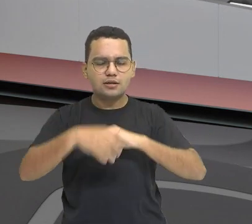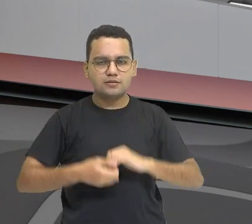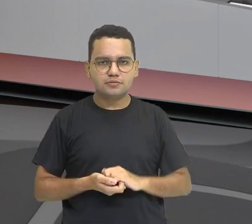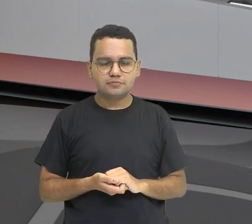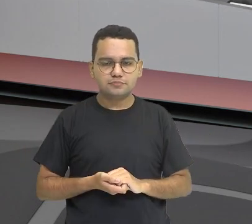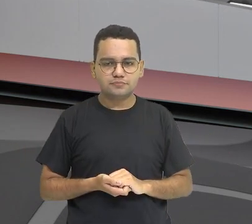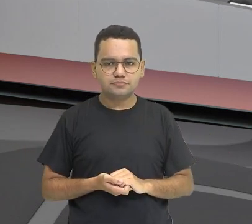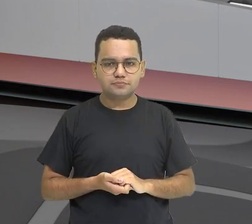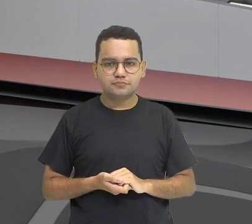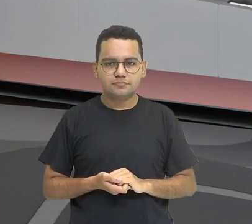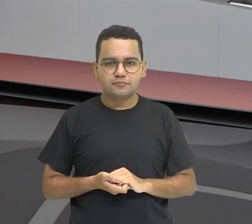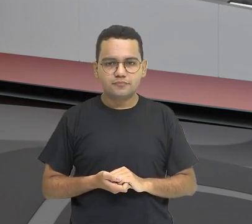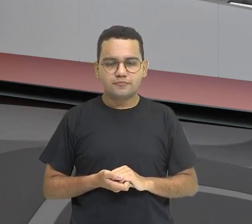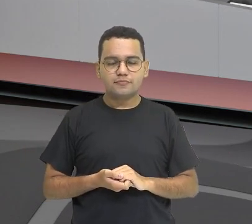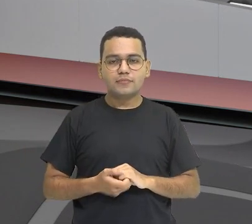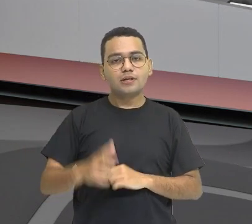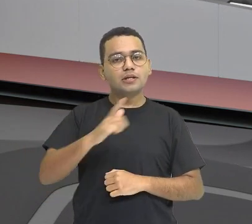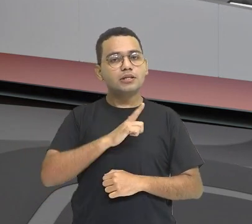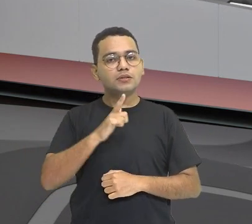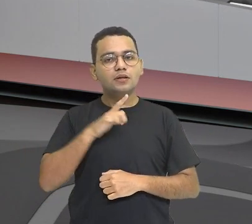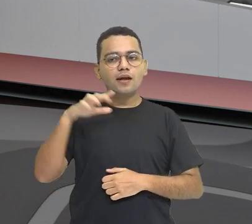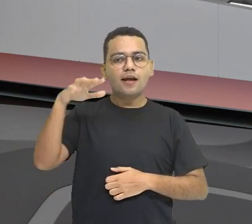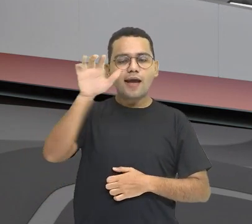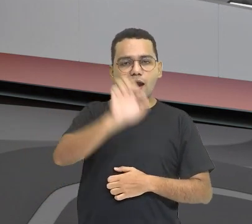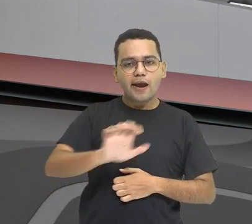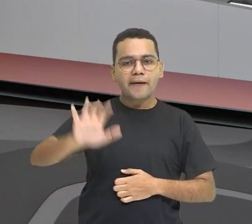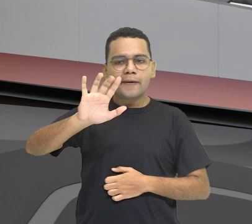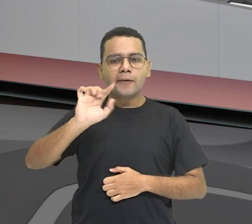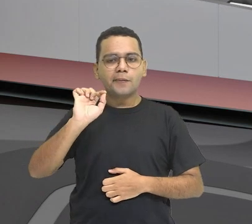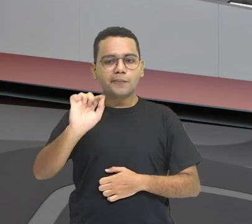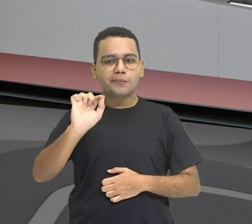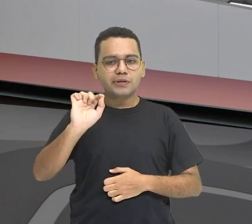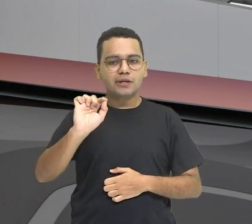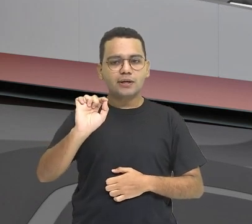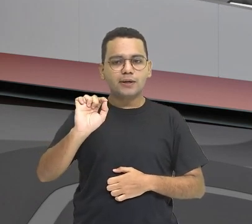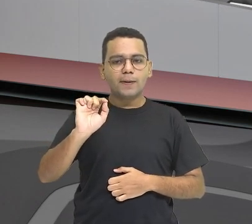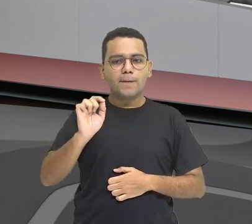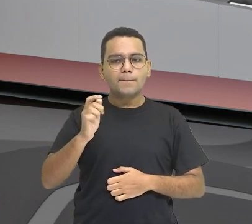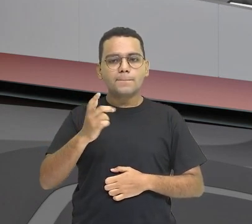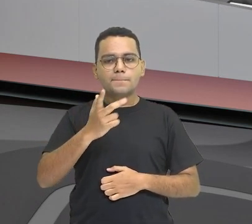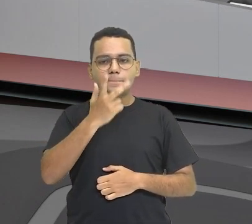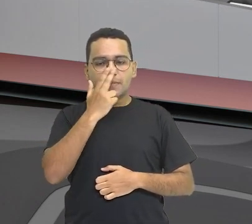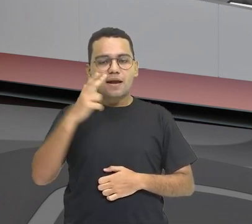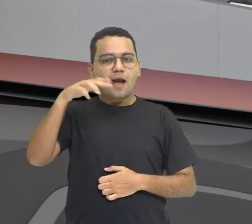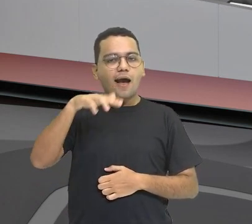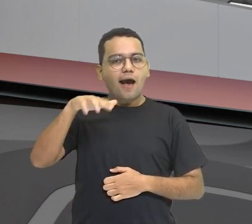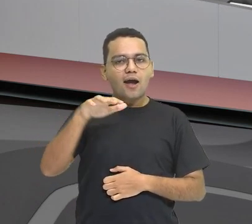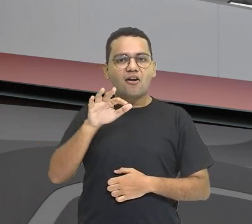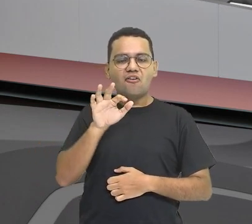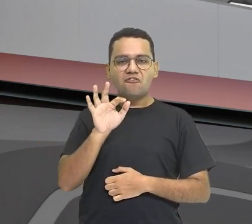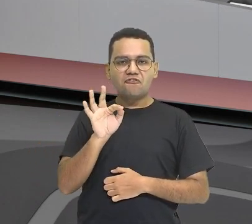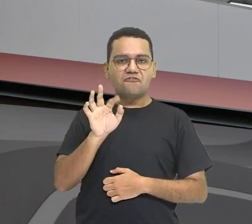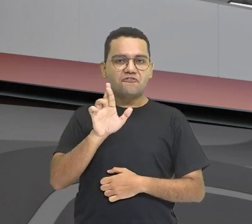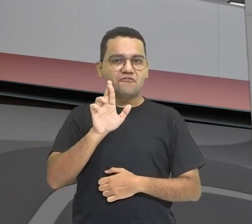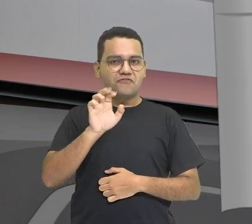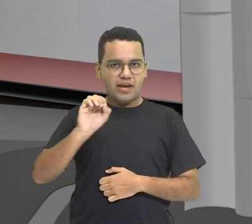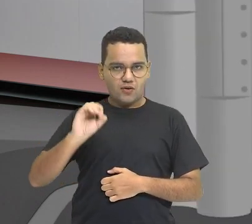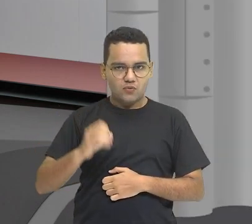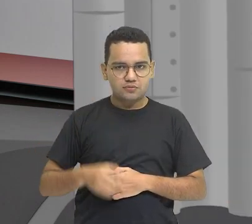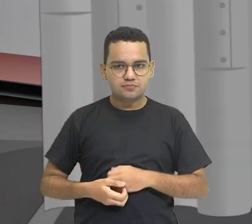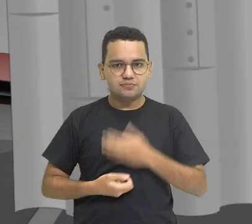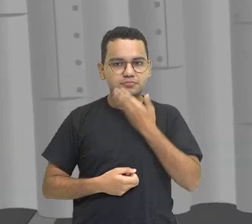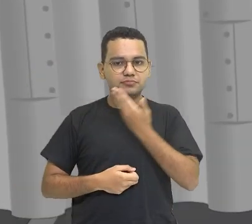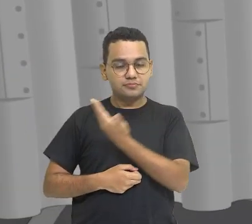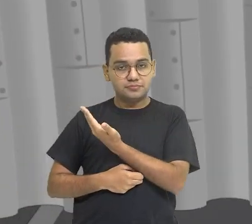criando, principalmente dentro do continente europeu, uma verdadeira cortina, a chamada cortina de ferro. Vamos ver agora